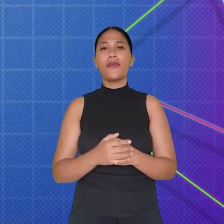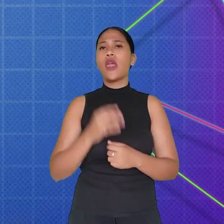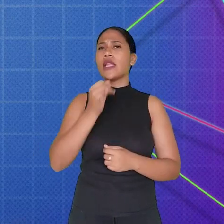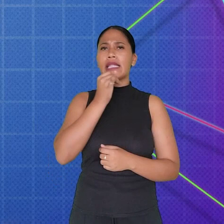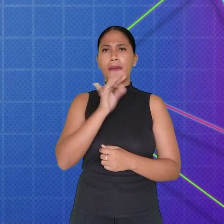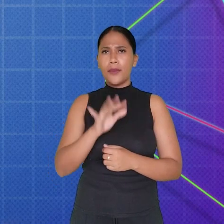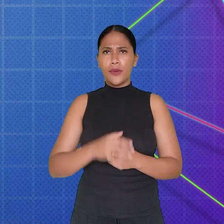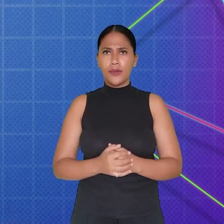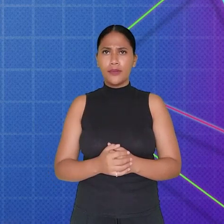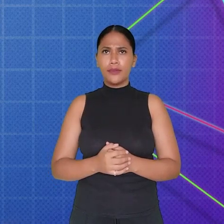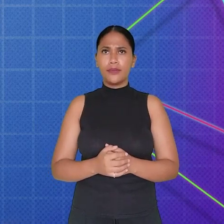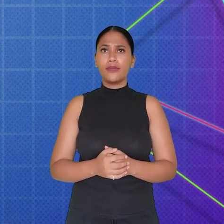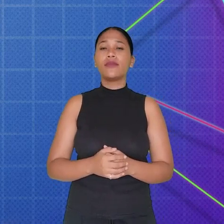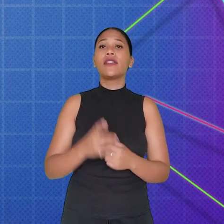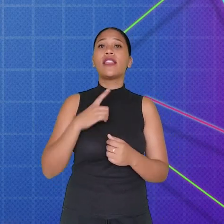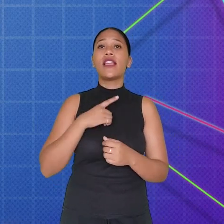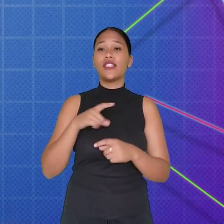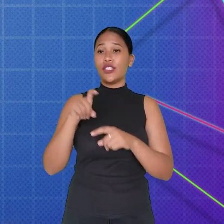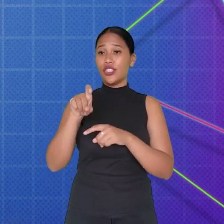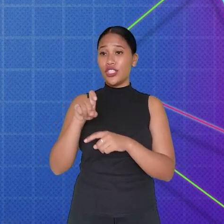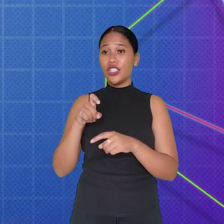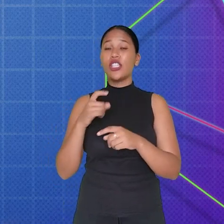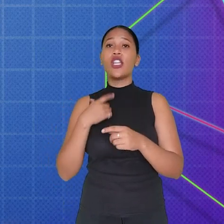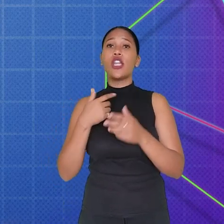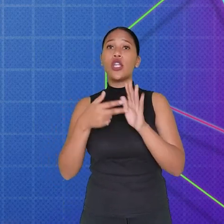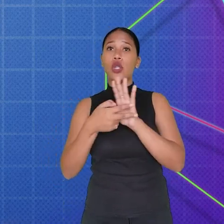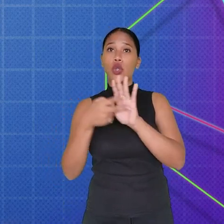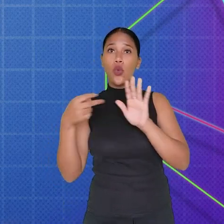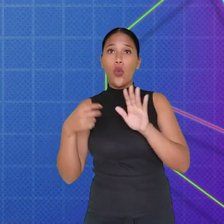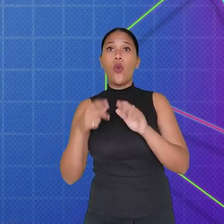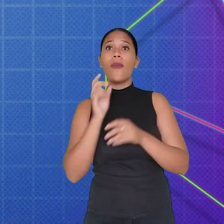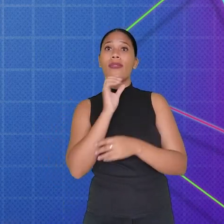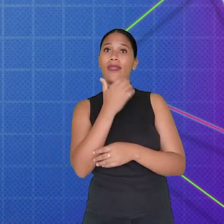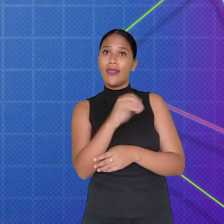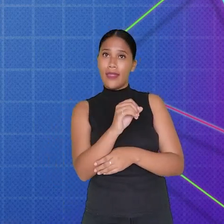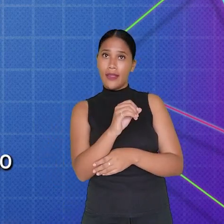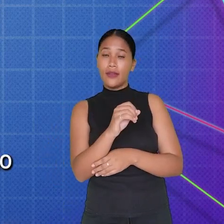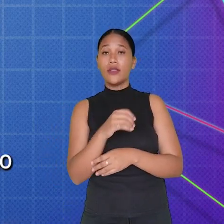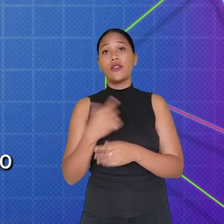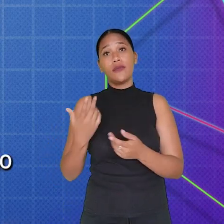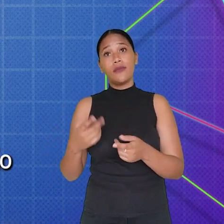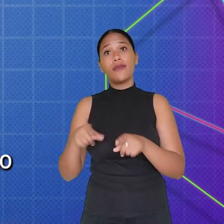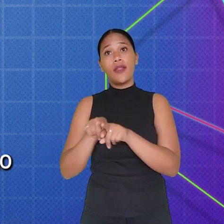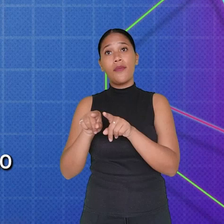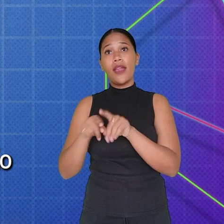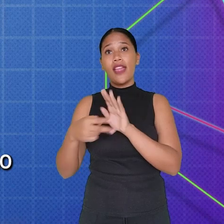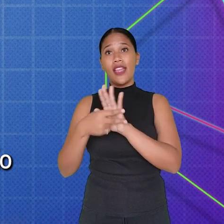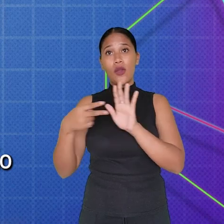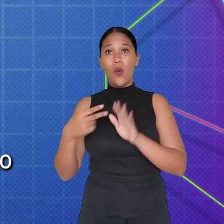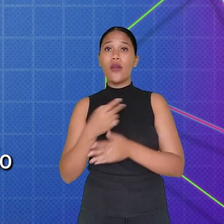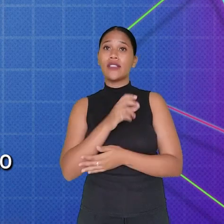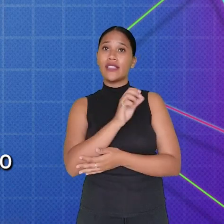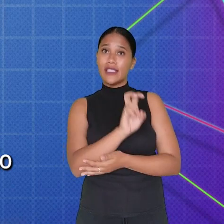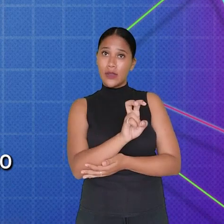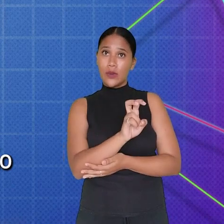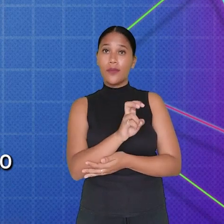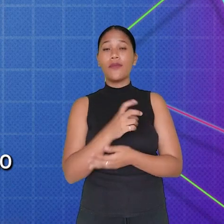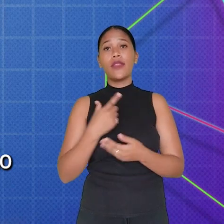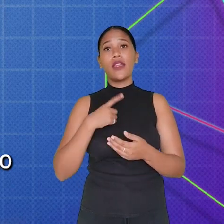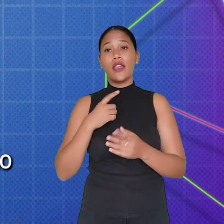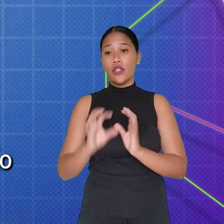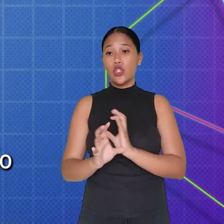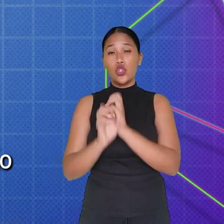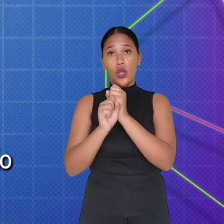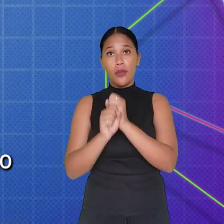ponto e vírgula. Int soma igual a x mais y, ponto e vírgula, barra, barra, soma igual a 15.